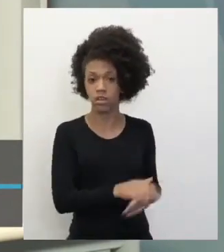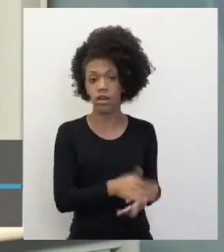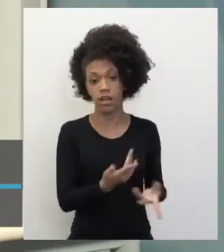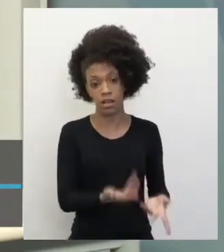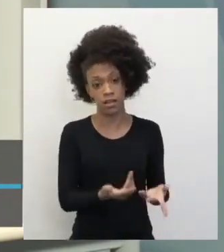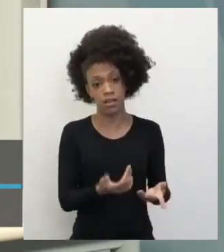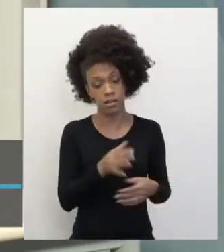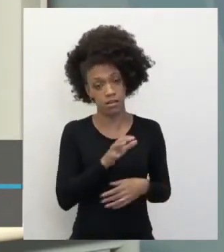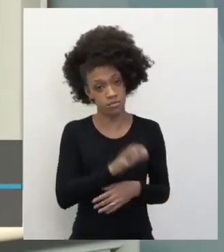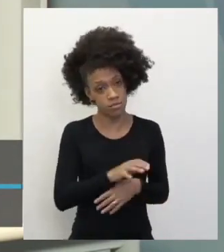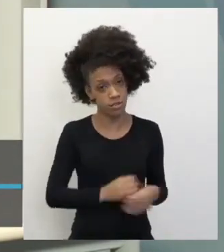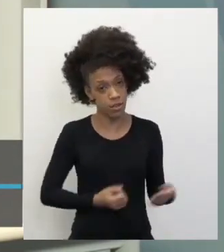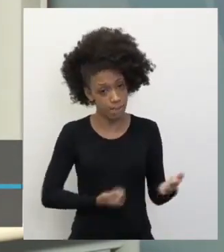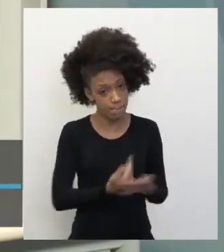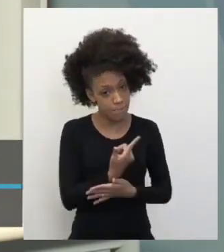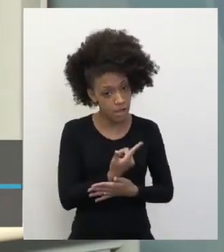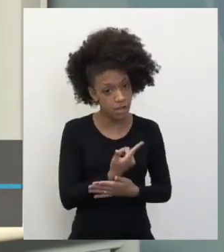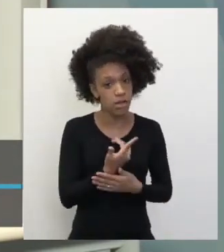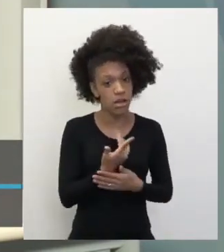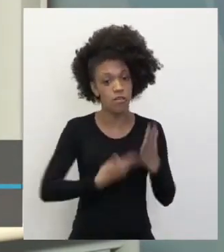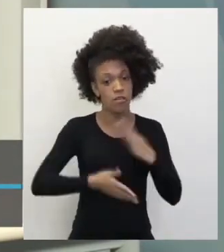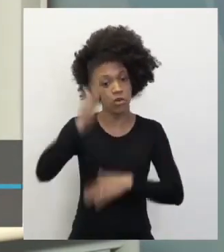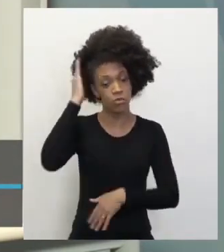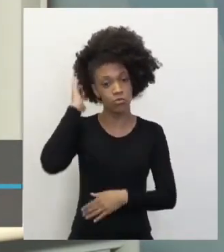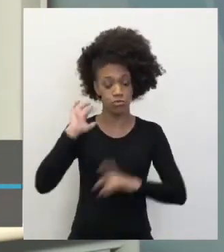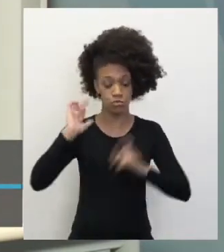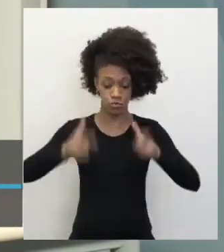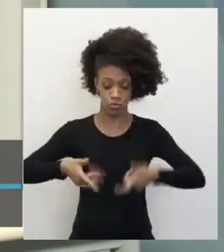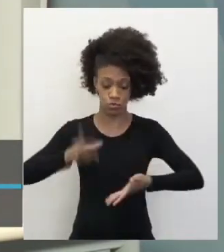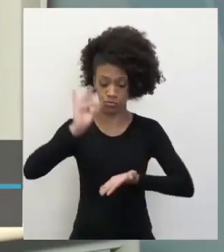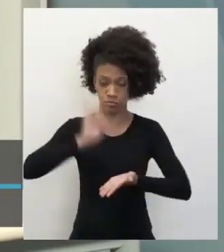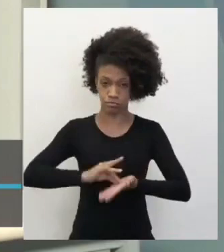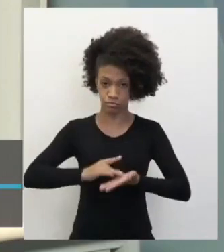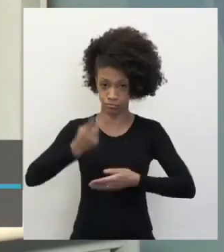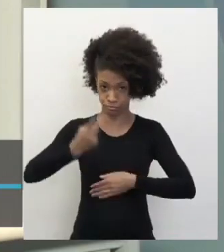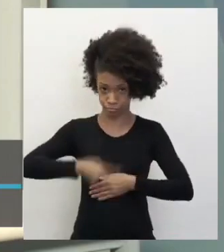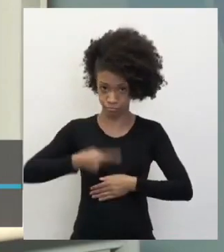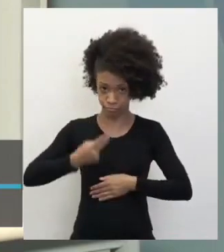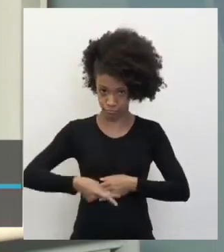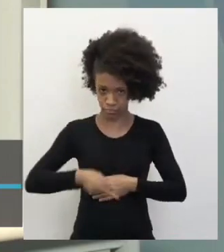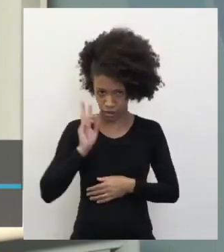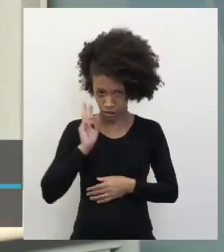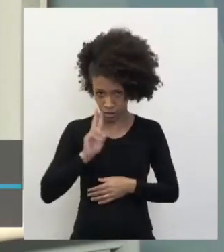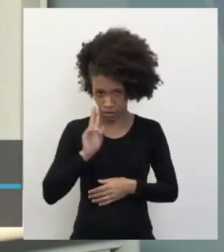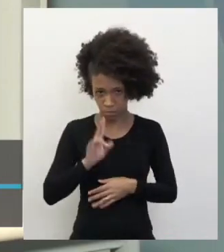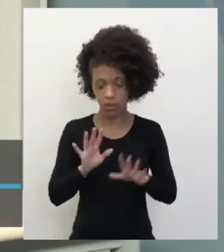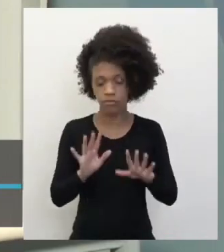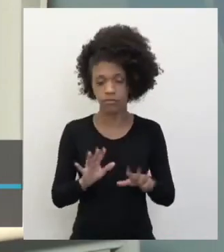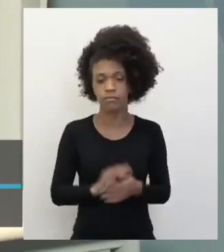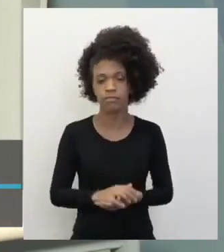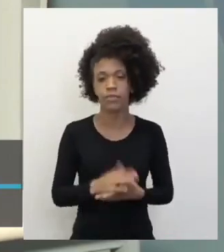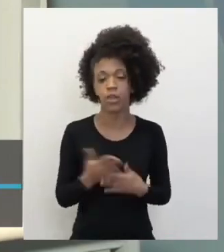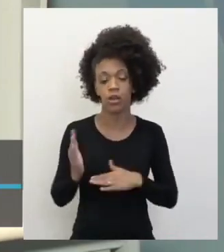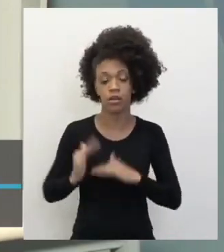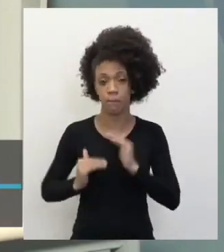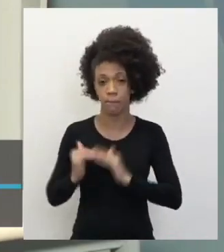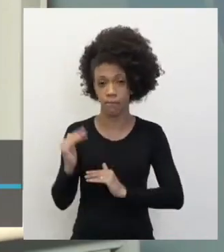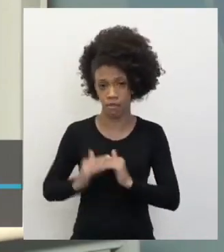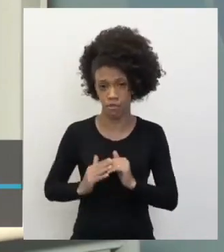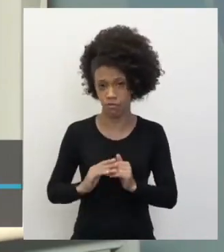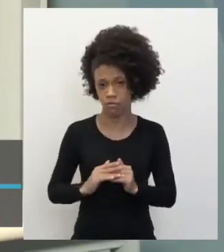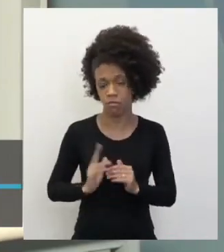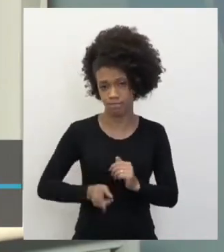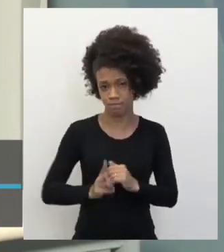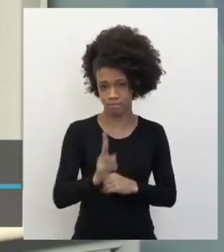pagavam aos romanos pelo direito de se estabelecerem dentro do território do império, lembram? Então, olha aí a tradição se